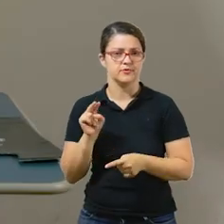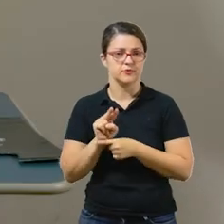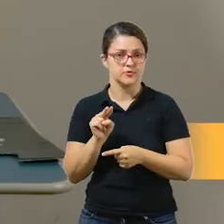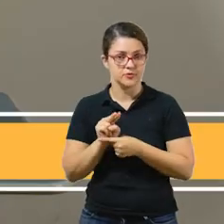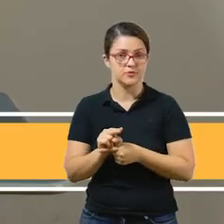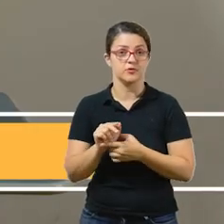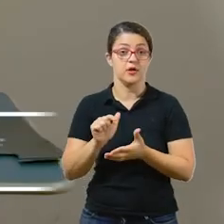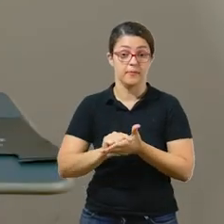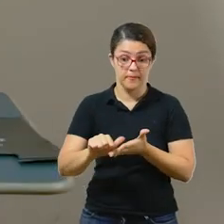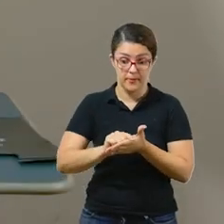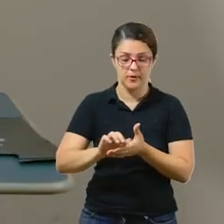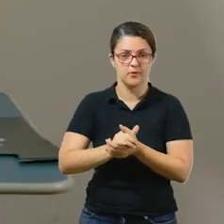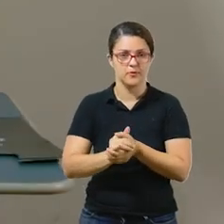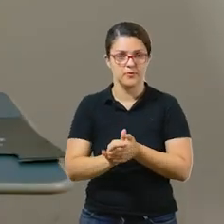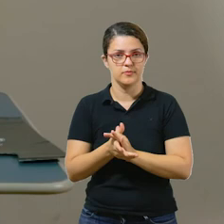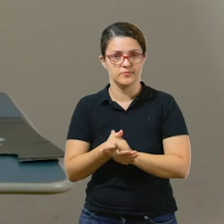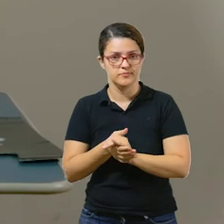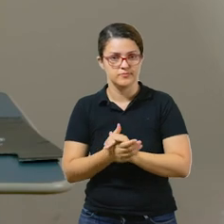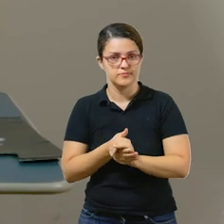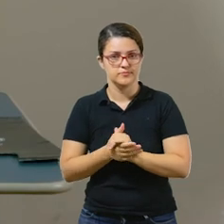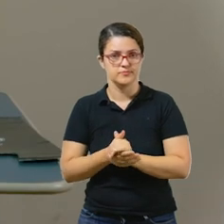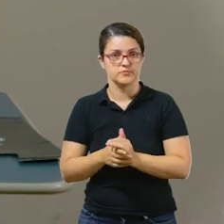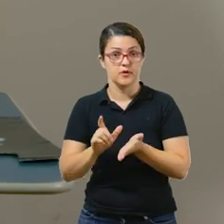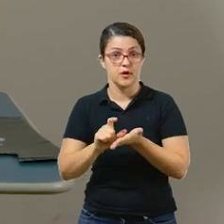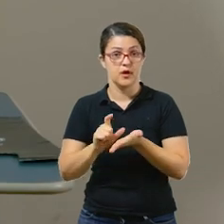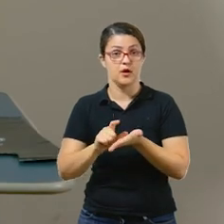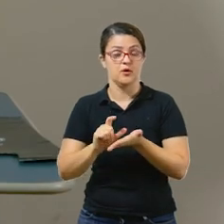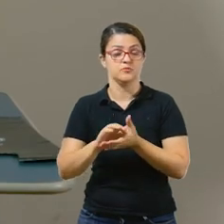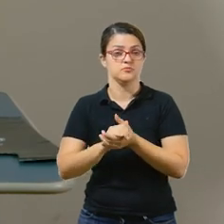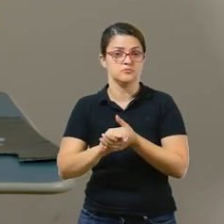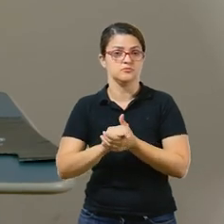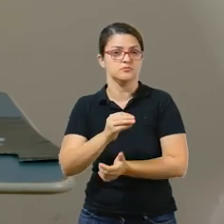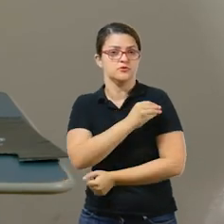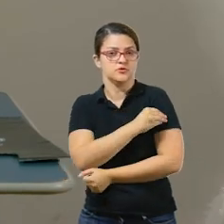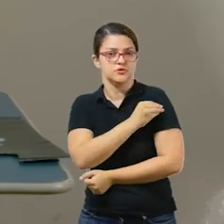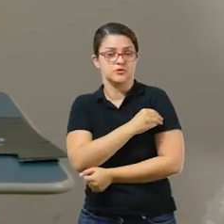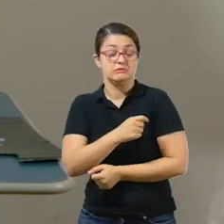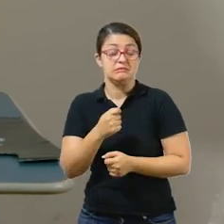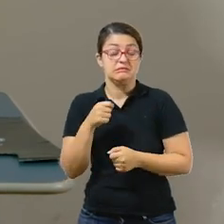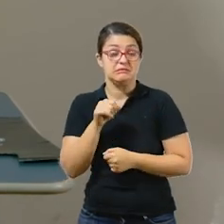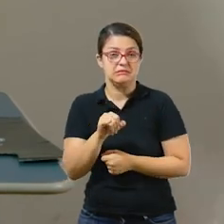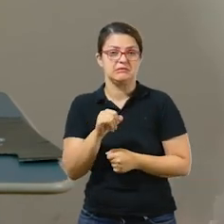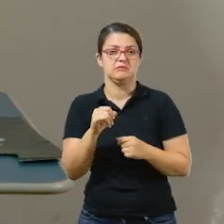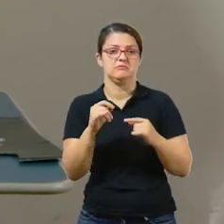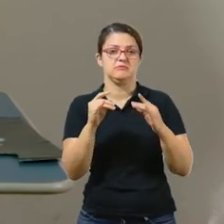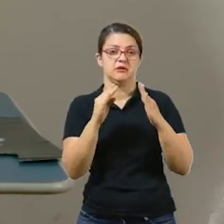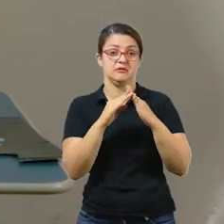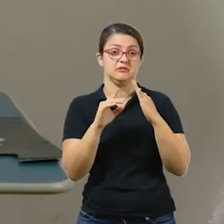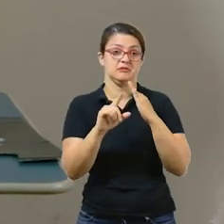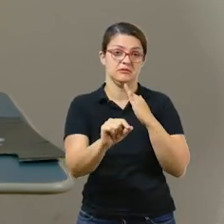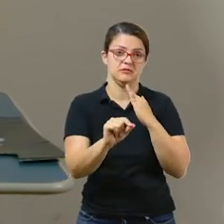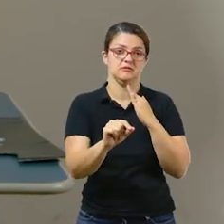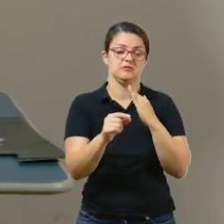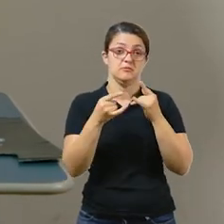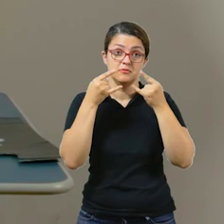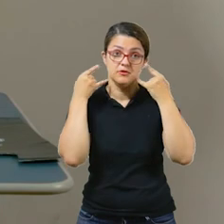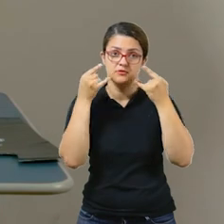vocês se cuidem, lavem bem as mãos, usem álcool em gel, se for necessário sair, usem